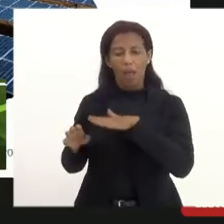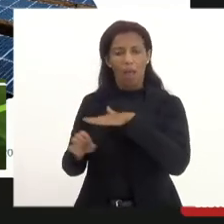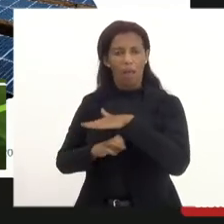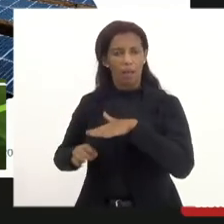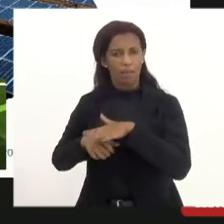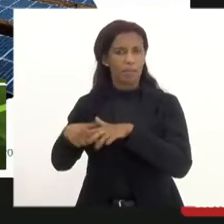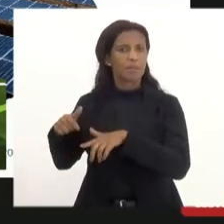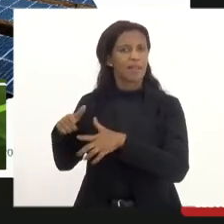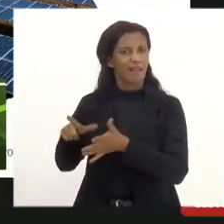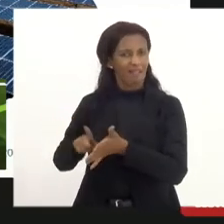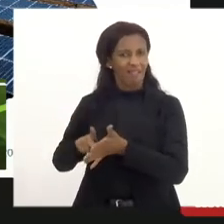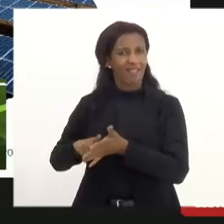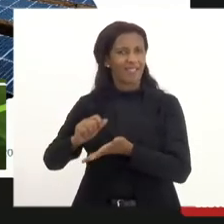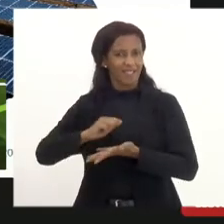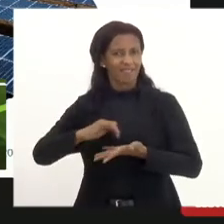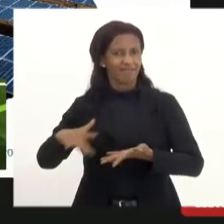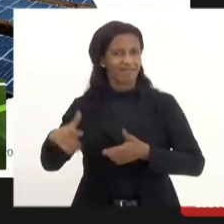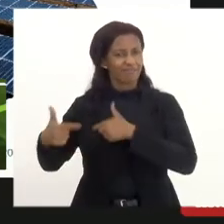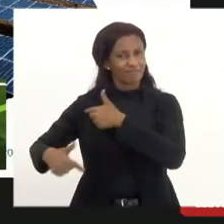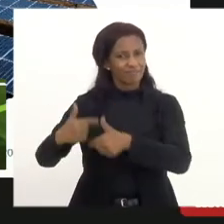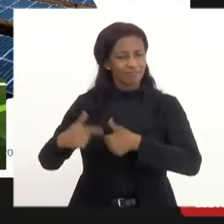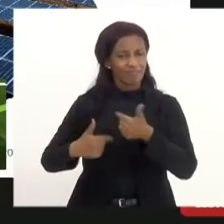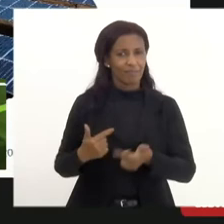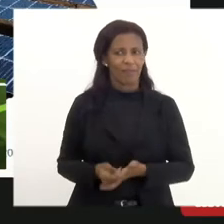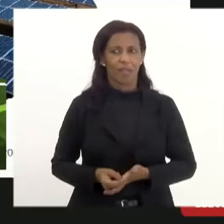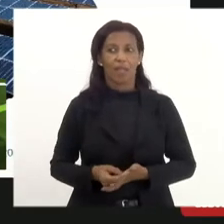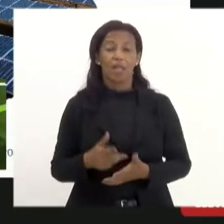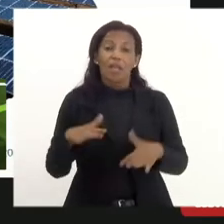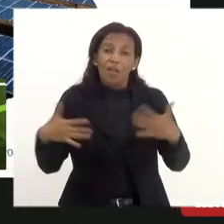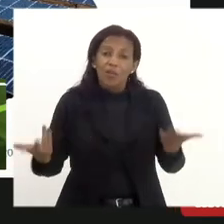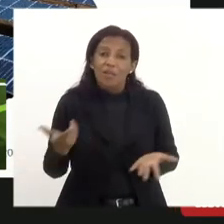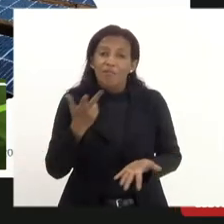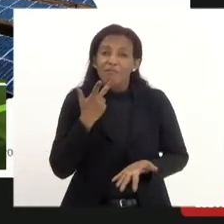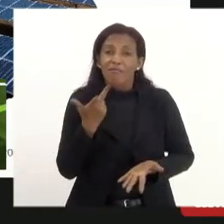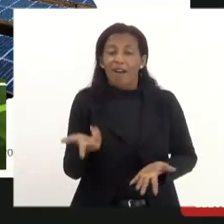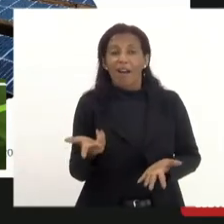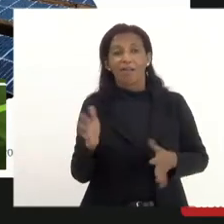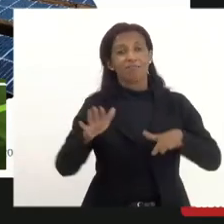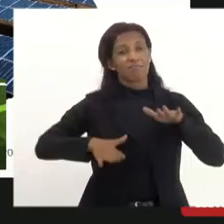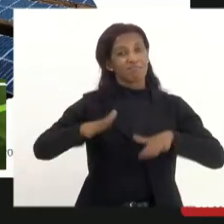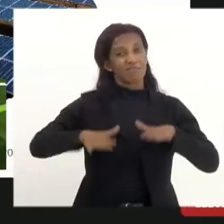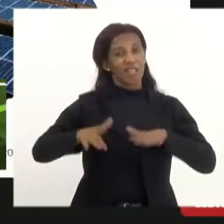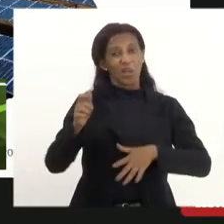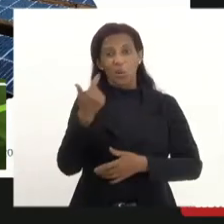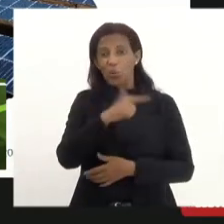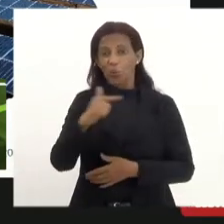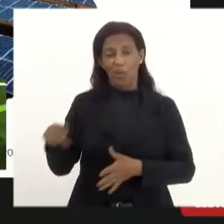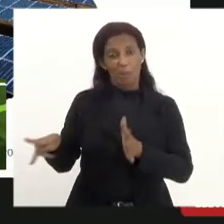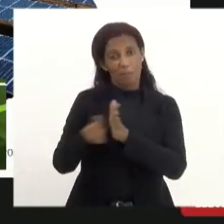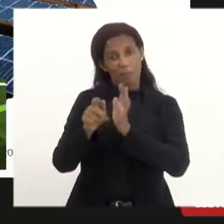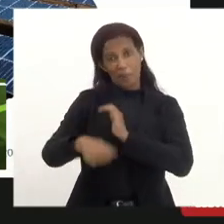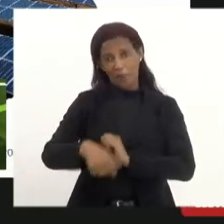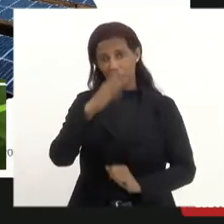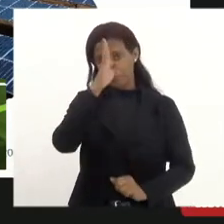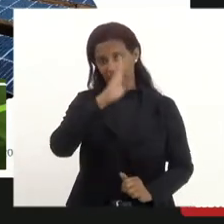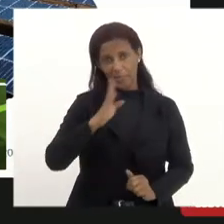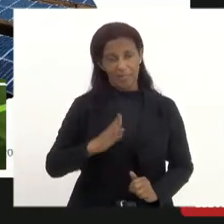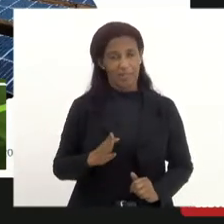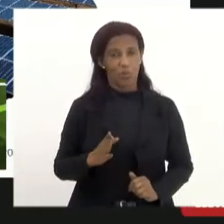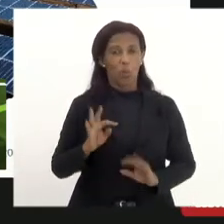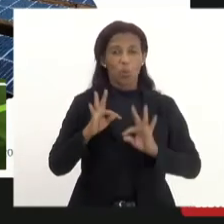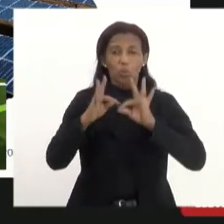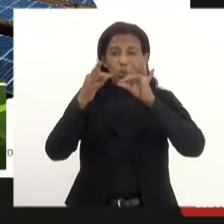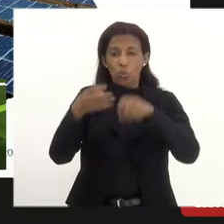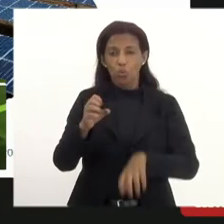essa atividade. Por enquanto, eu costumo dizer sempre, por enquanto, ainda não temos uma planta da Saft aqui no Brasil. Então, tudo que a